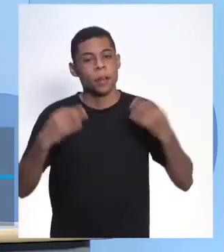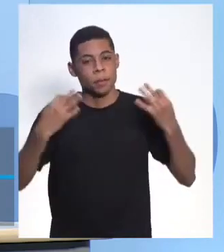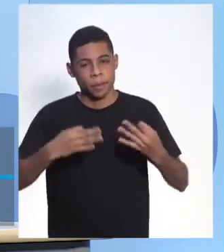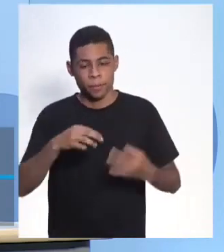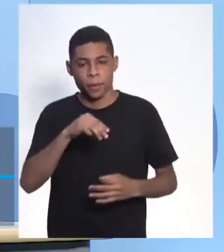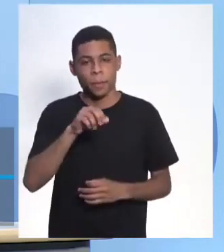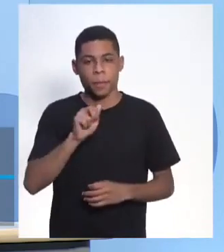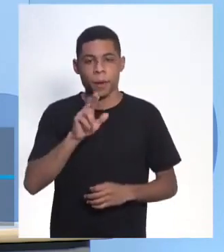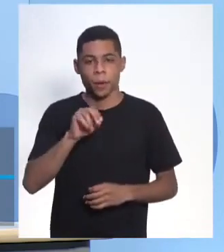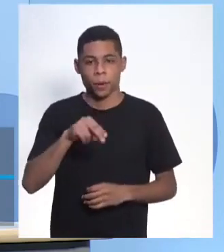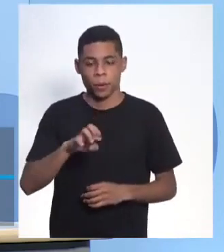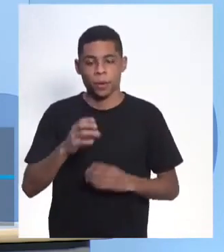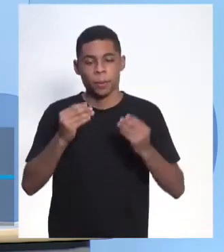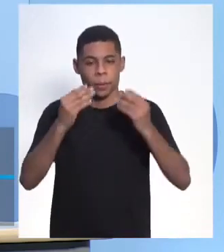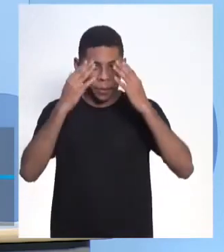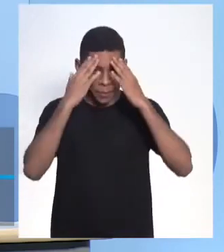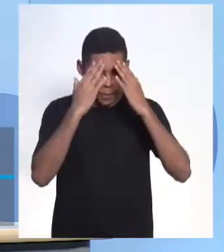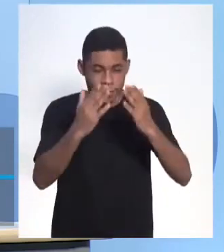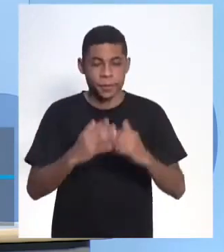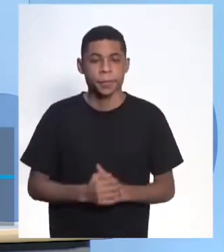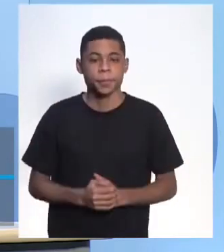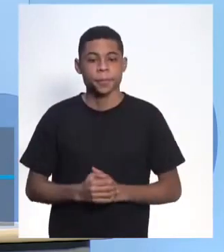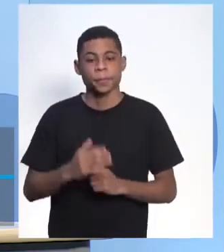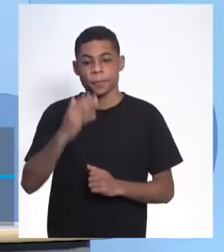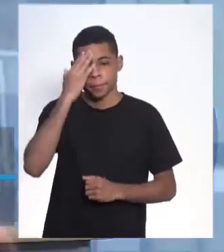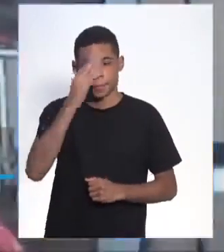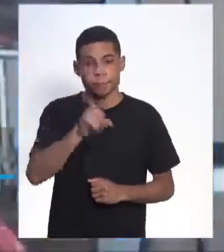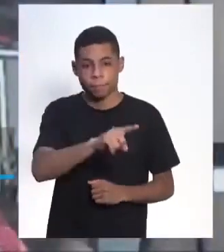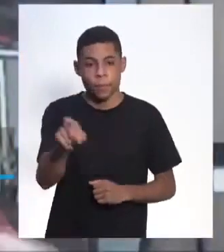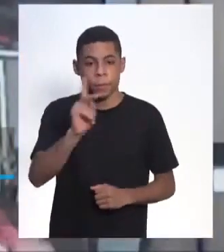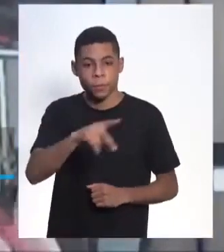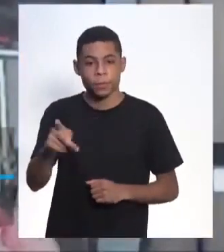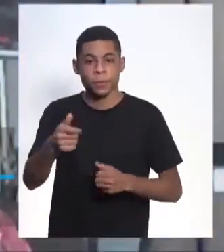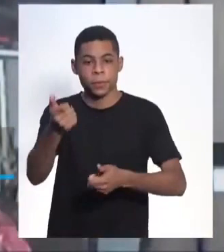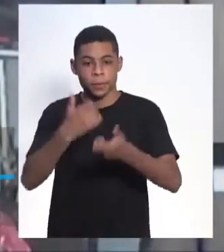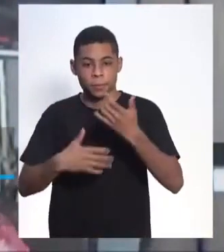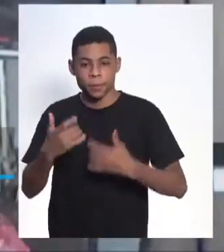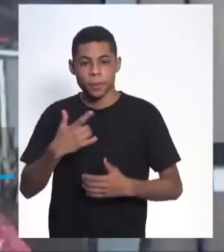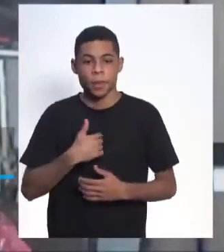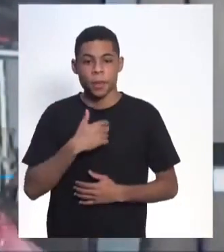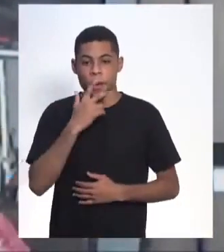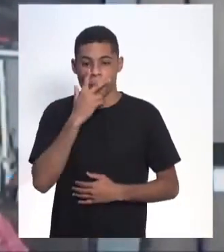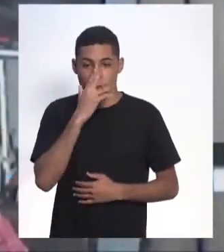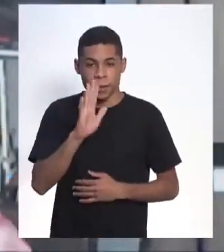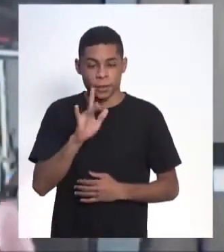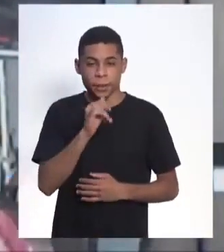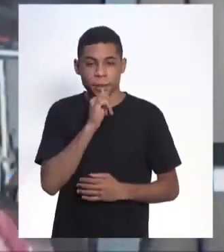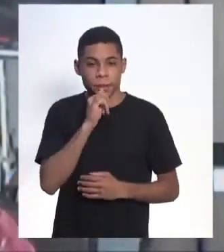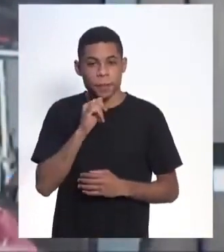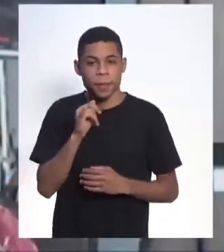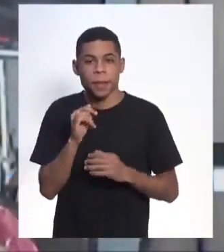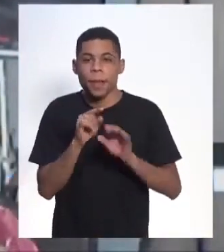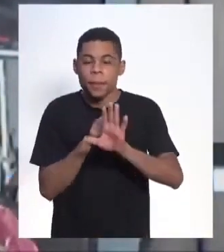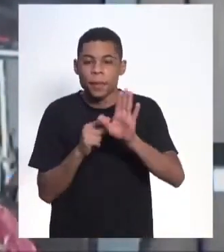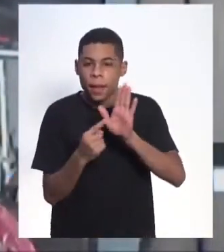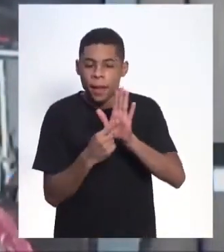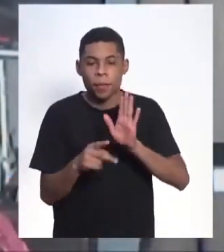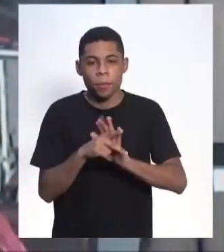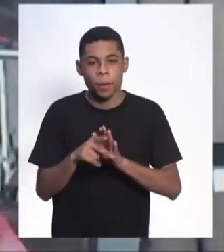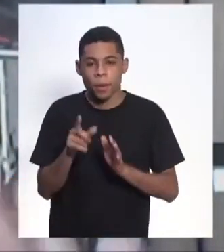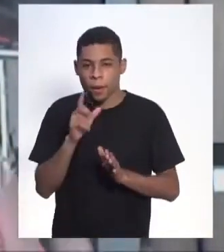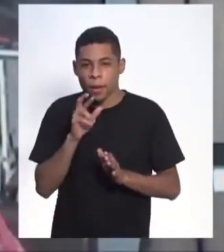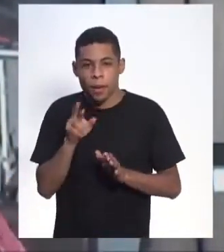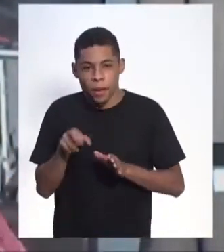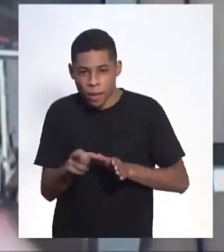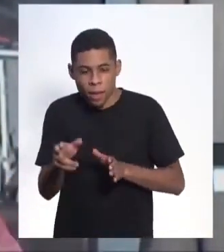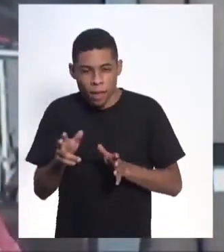Perfeito, Marconi, muito obrigada. Obrigada também, professor, por trazer. Eu acho essa metáfora do rio fantástica,